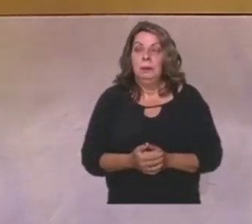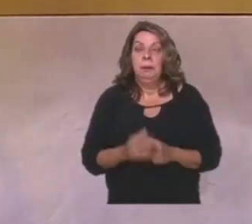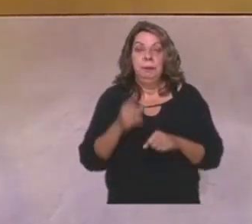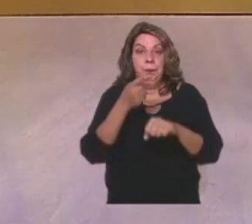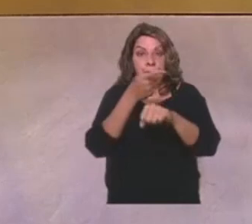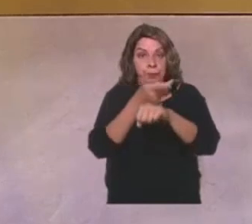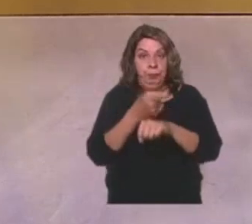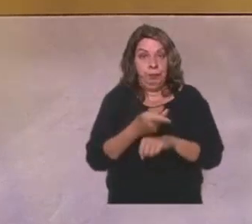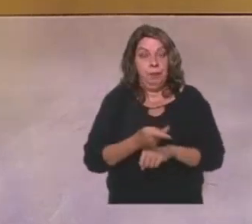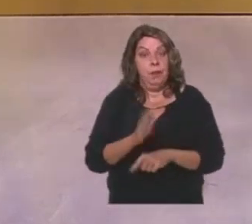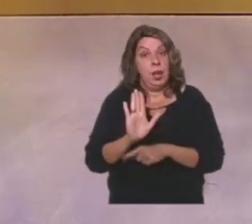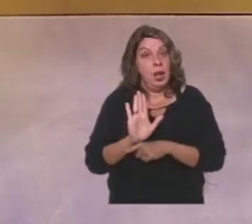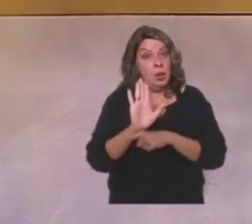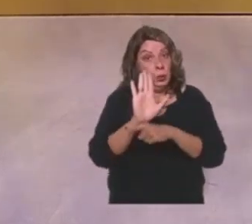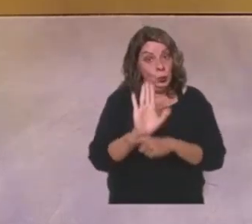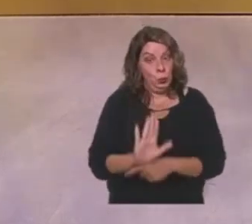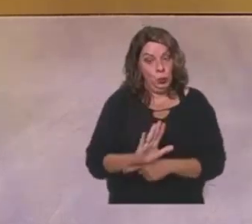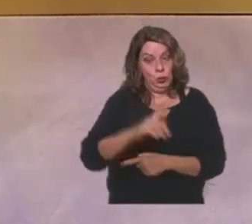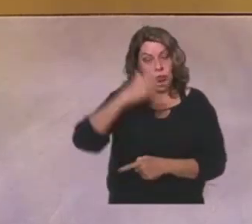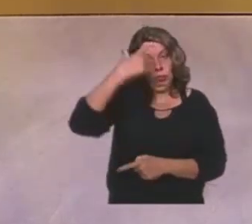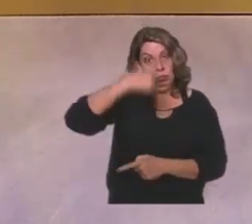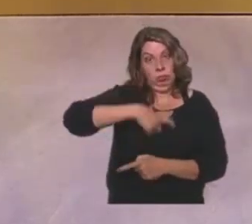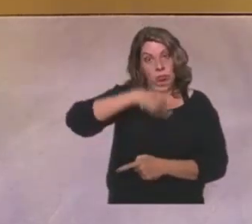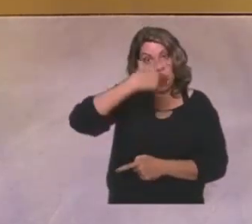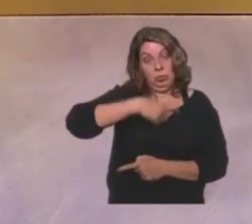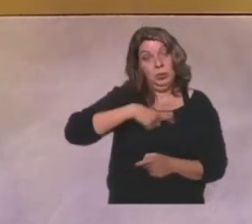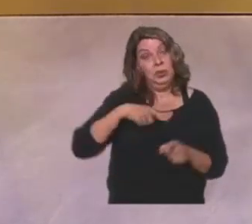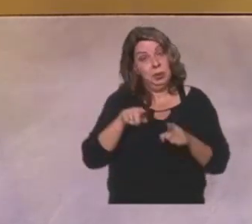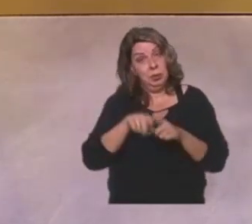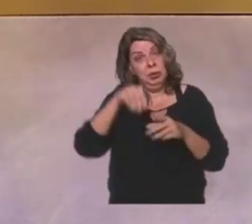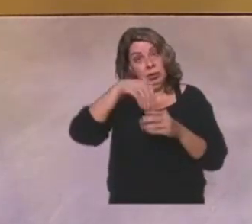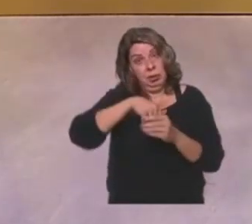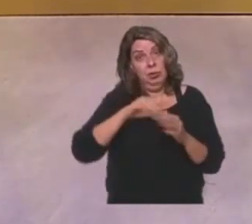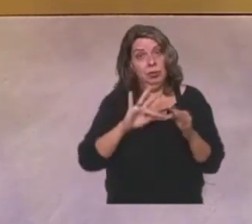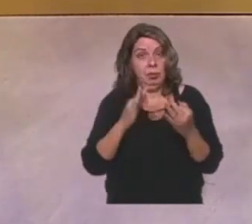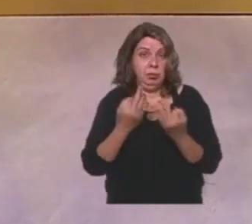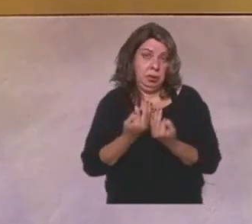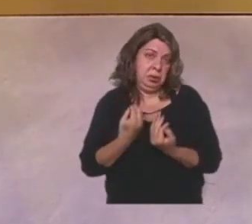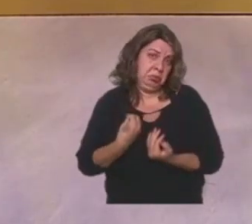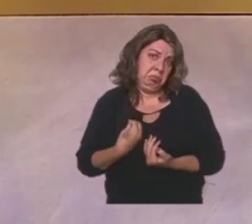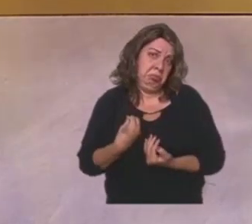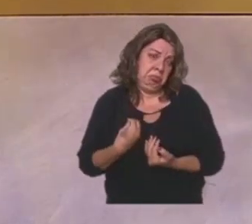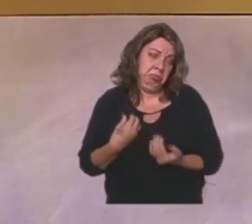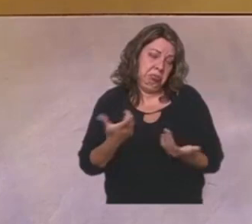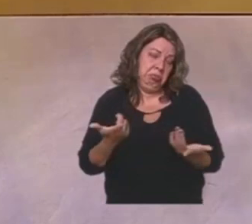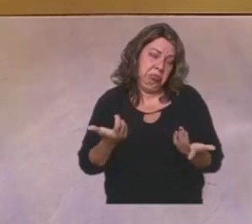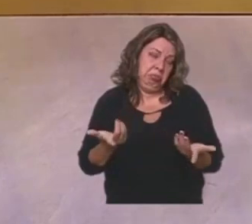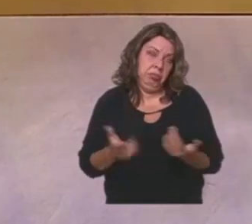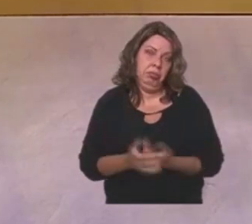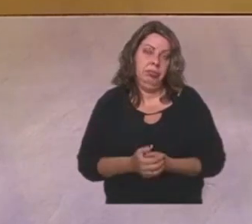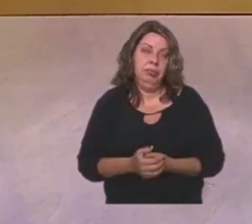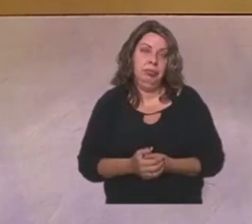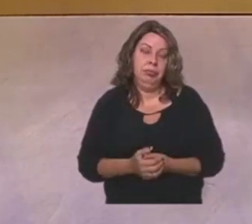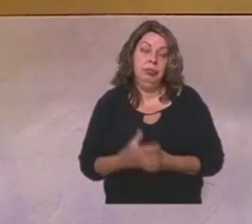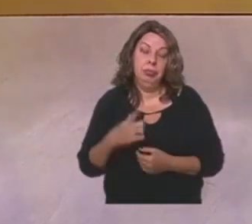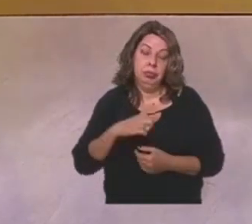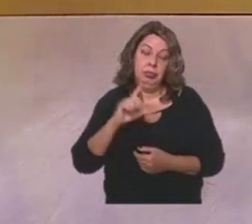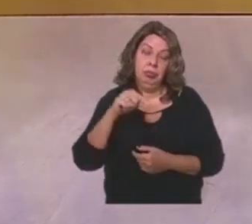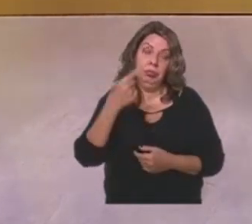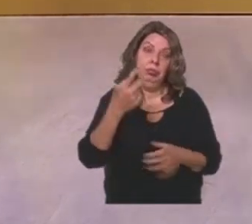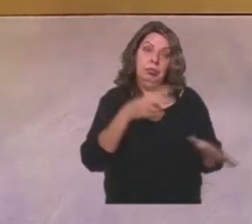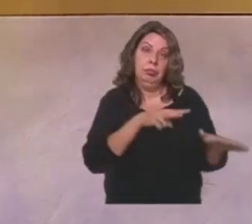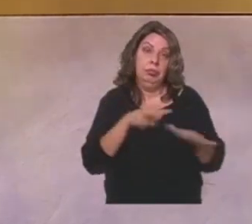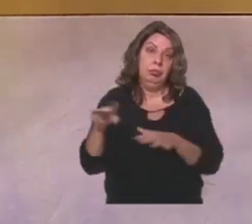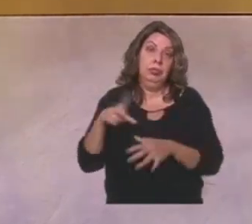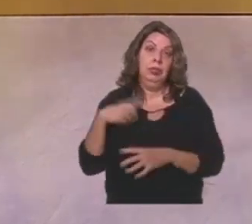que chega aí auxilia não só o contemplado, mas aqueles que fazem parte do seu convívio, sem dúvida alguma. Semana que vem tem muito mais no